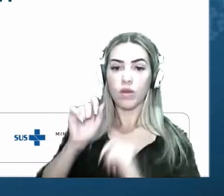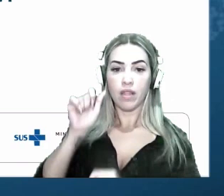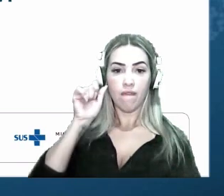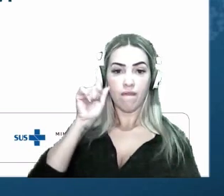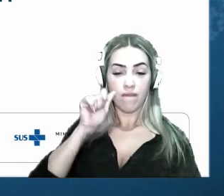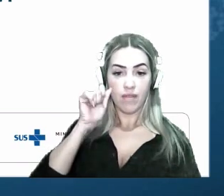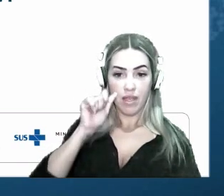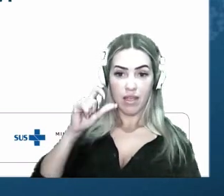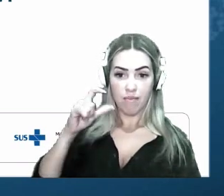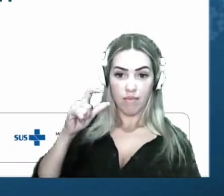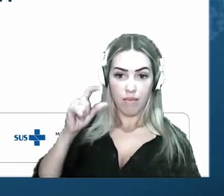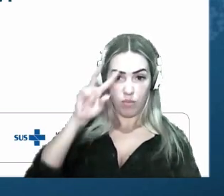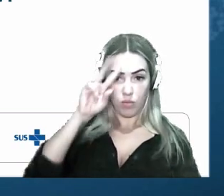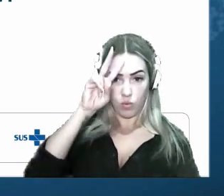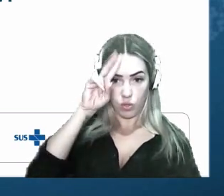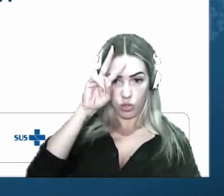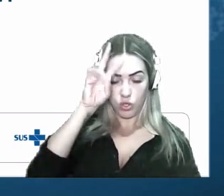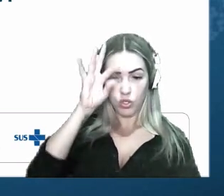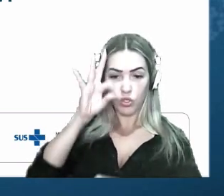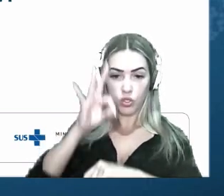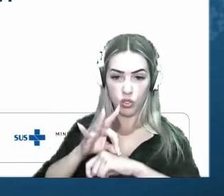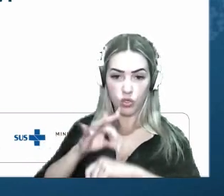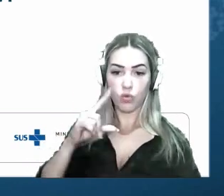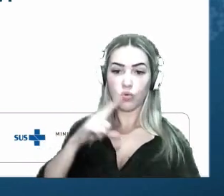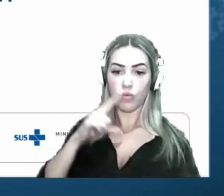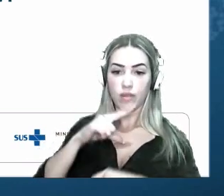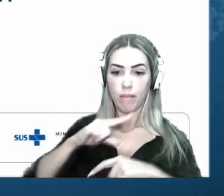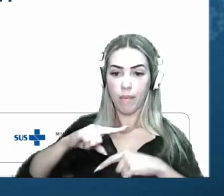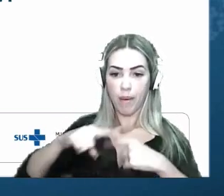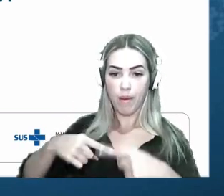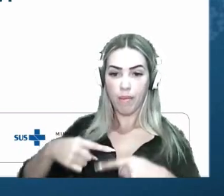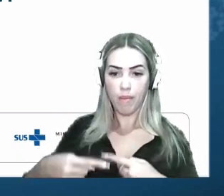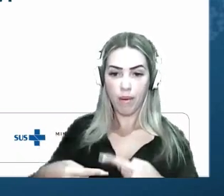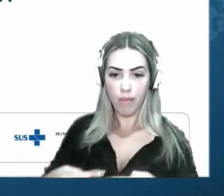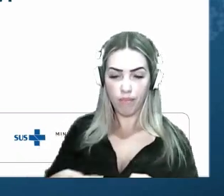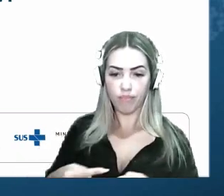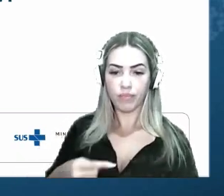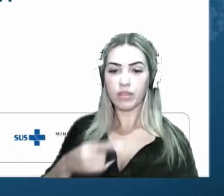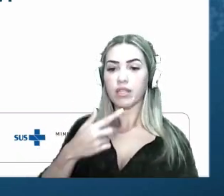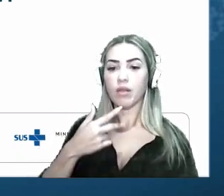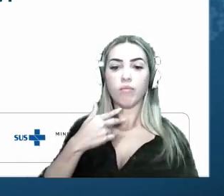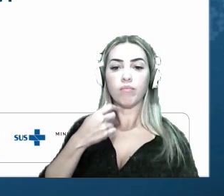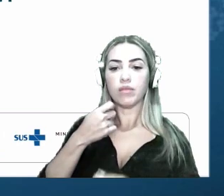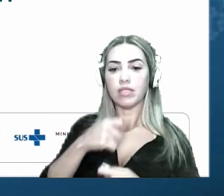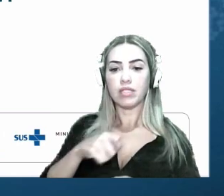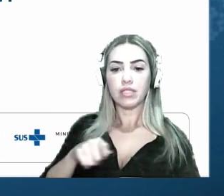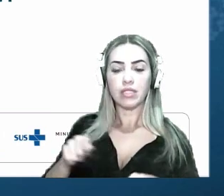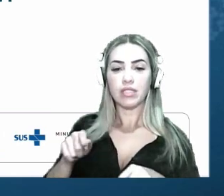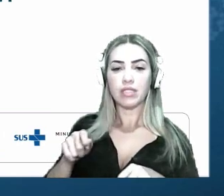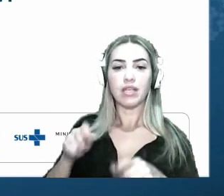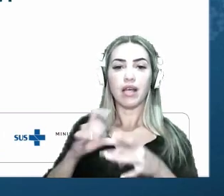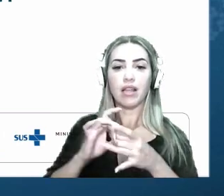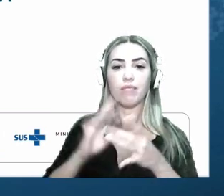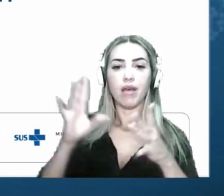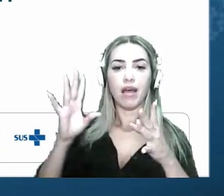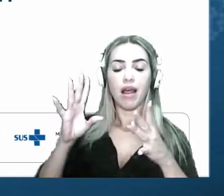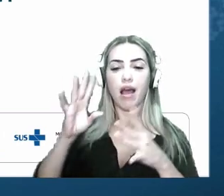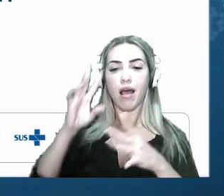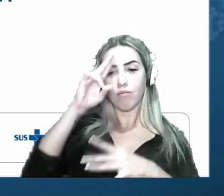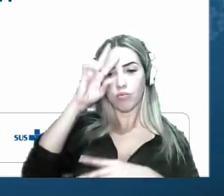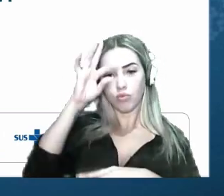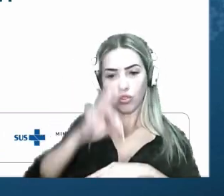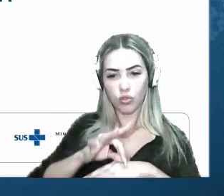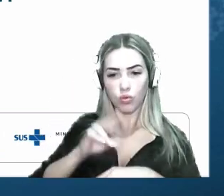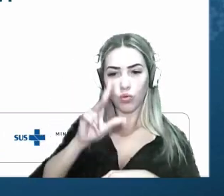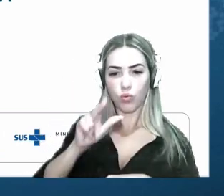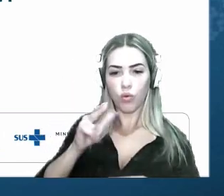fêmea que tem Wolbachia passa para a sua prole. Então, eu não preciso, por exemplo, liberar mosquitos ad eterno, como algumas técnicas